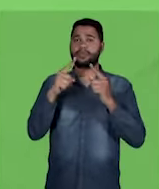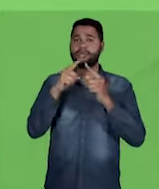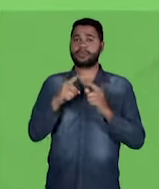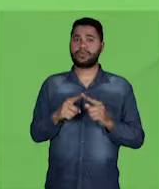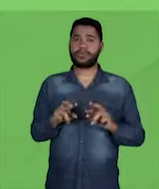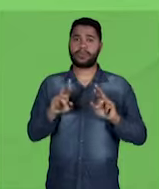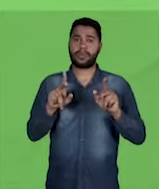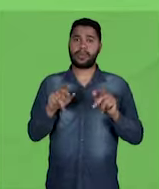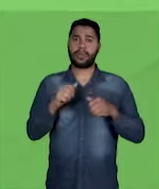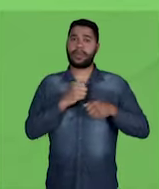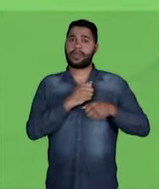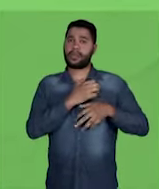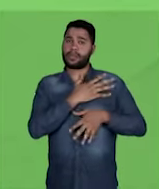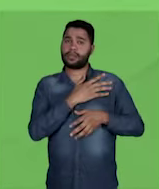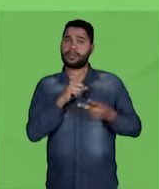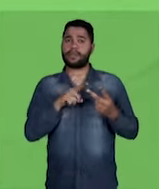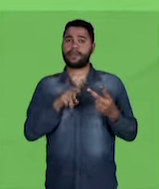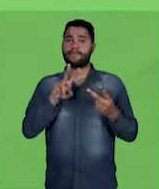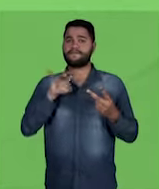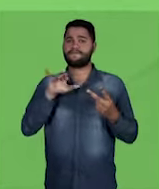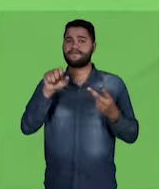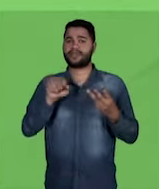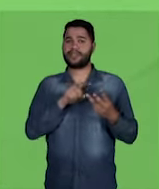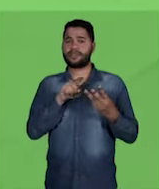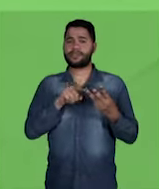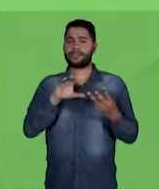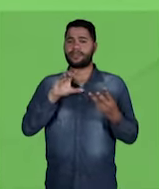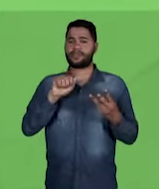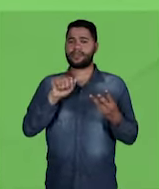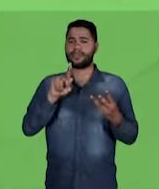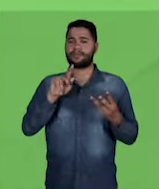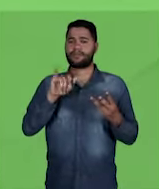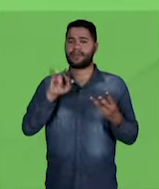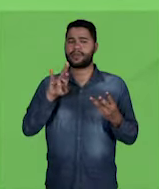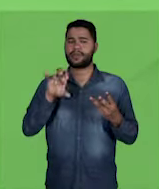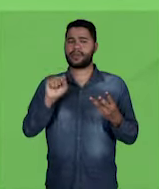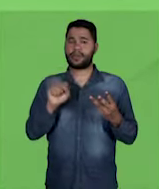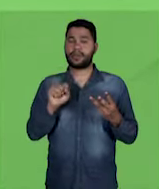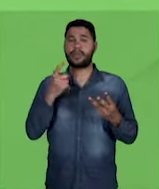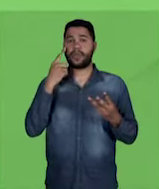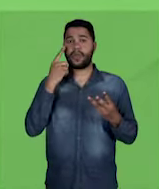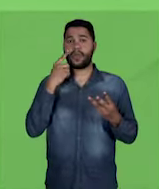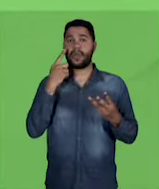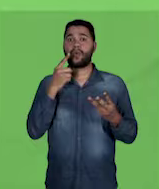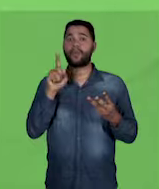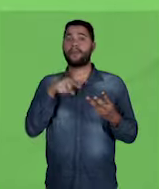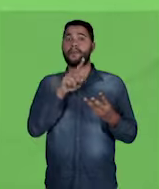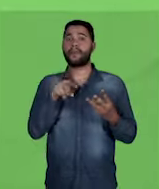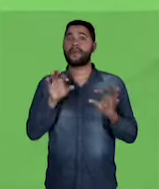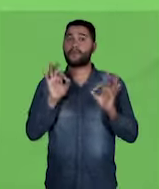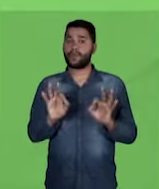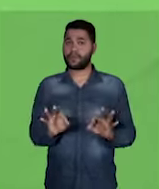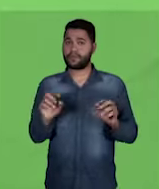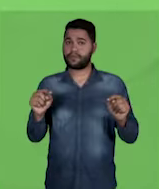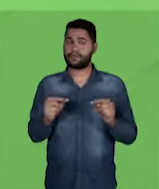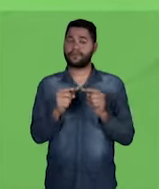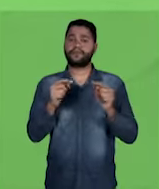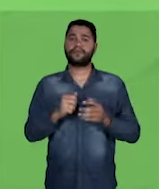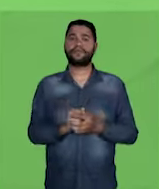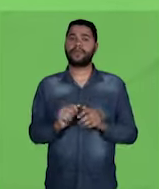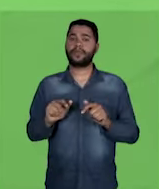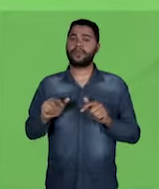as artérias, veias e capilares. Sobre as artérias, marque a alternativa correta.